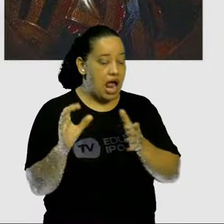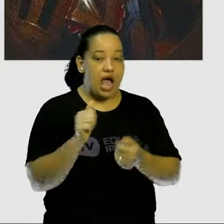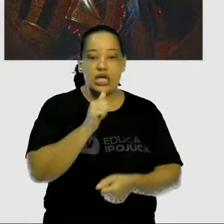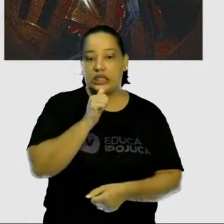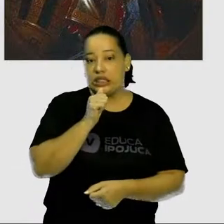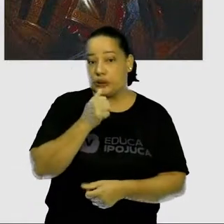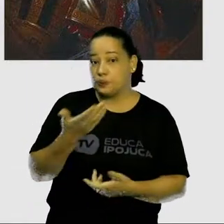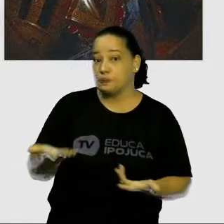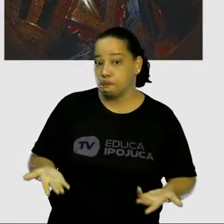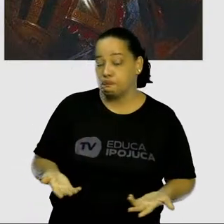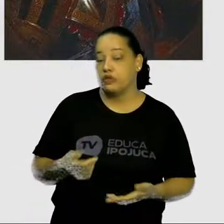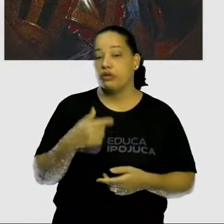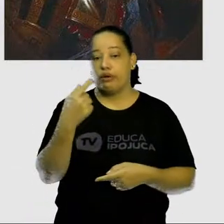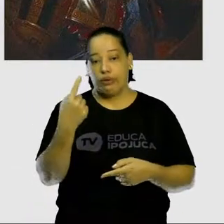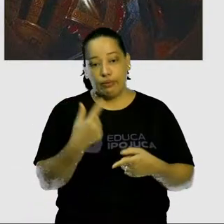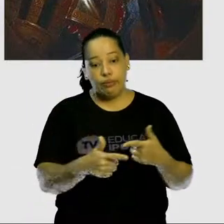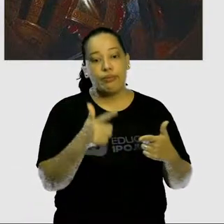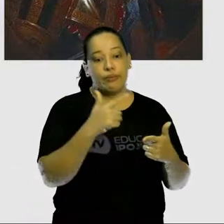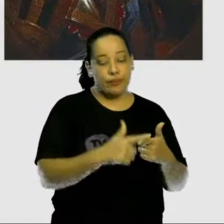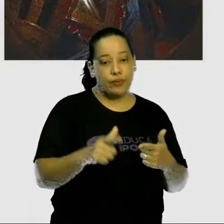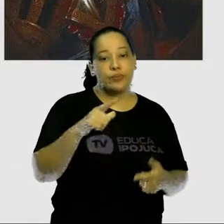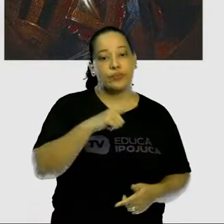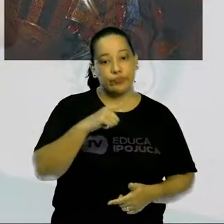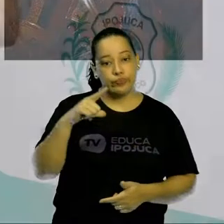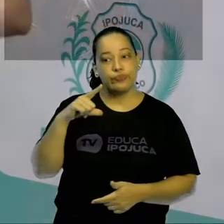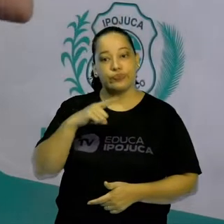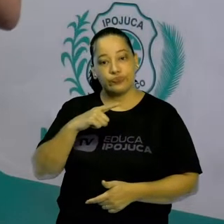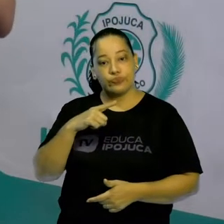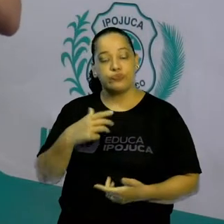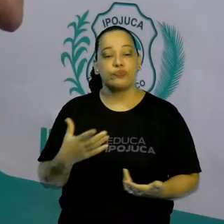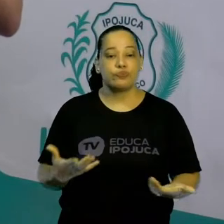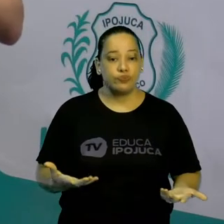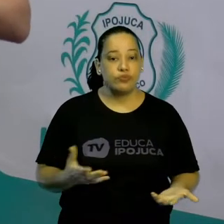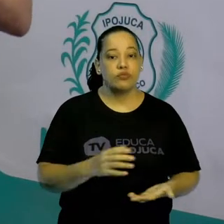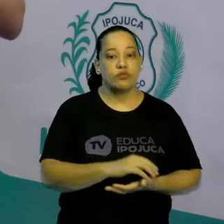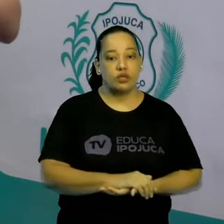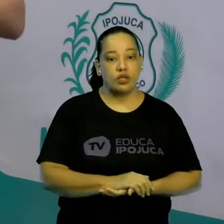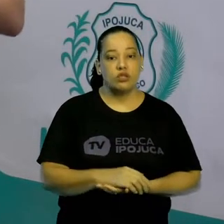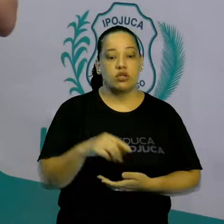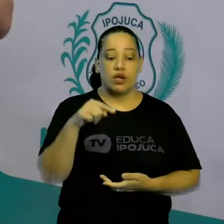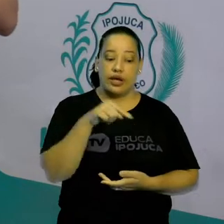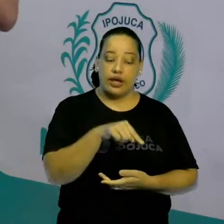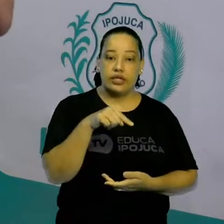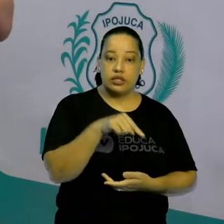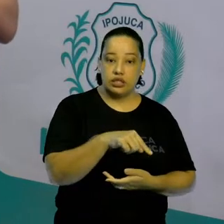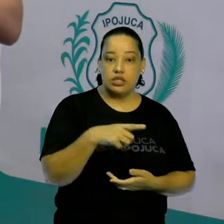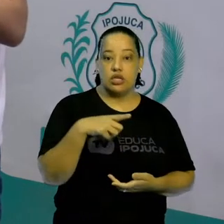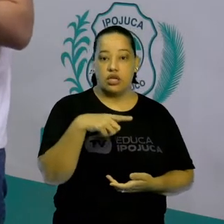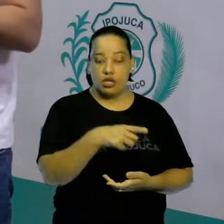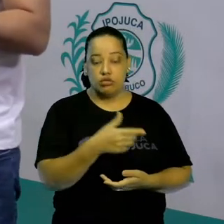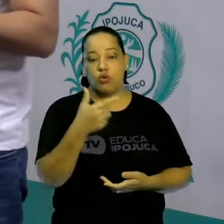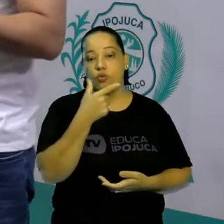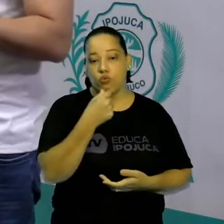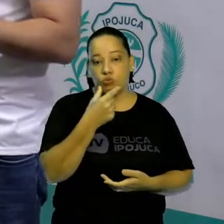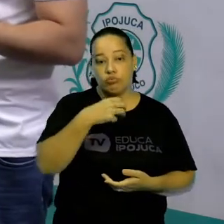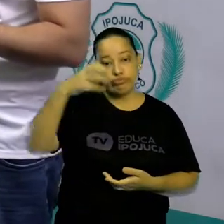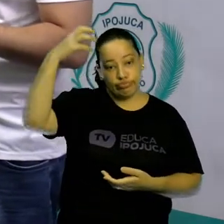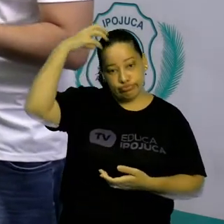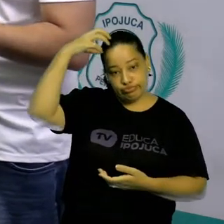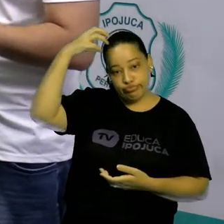a monarquia, tá? E contra os reis da Inglaterra, sobretudo aí no caso o James II,